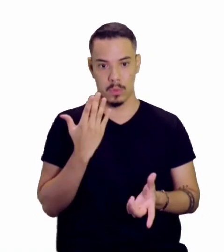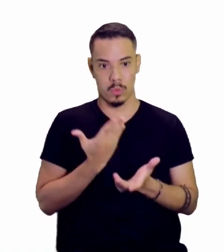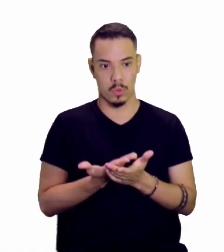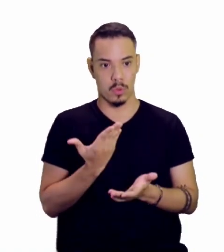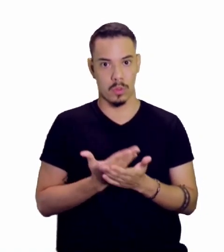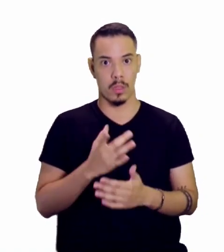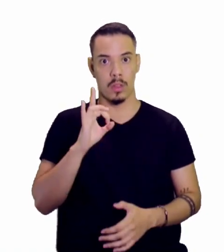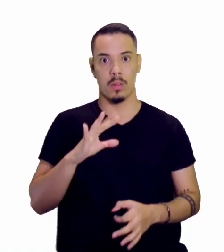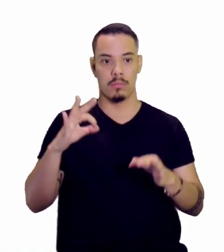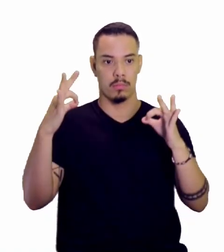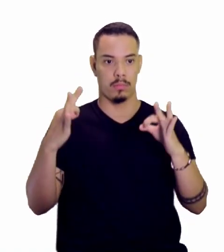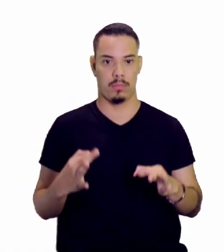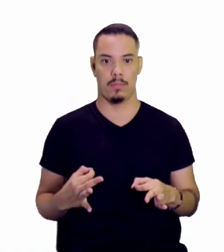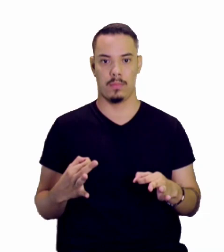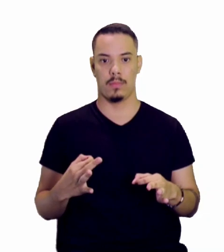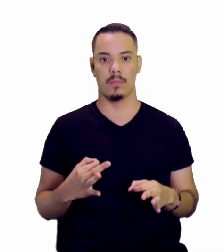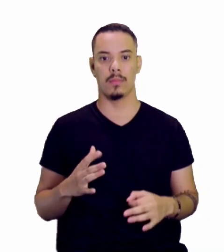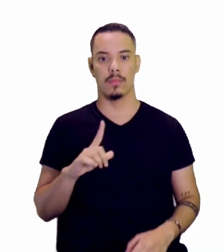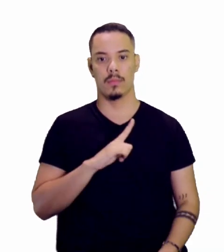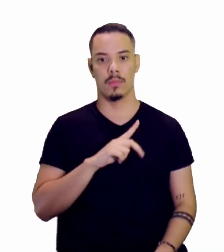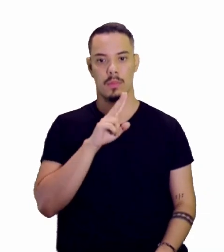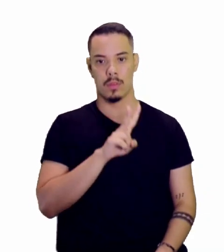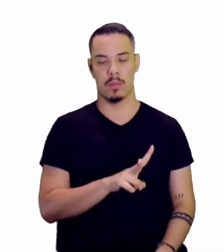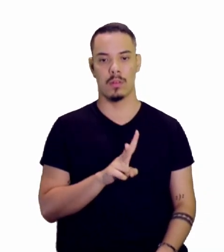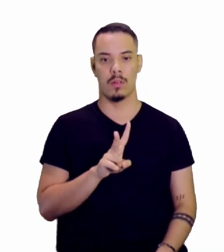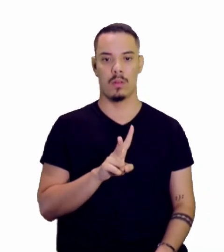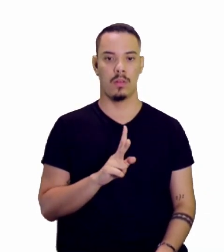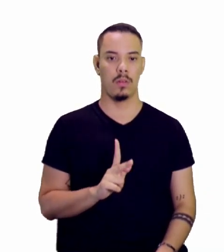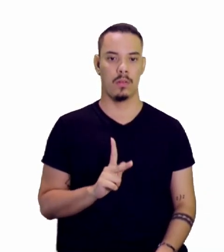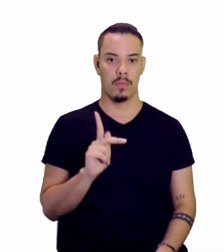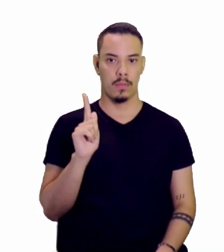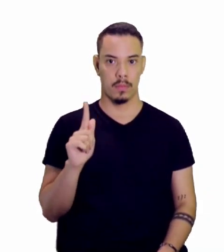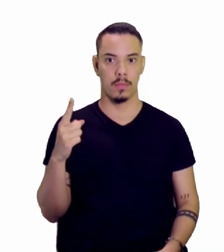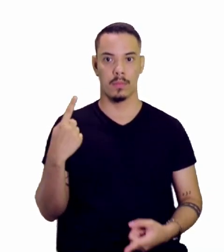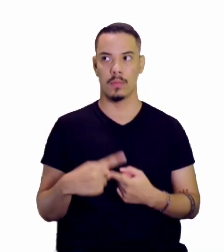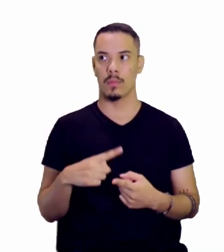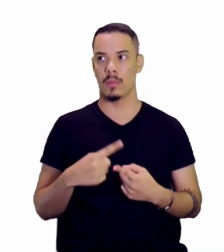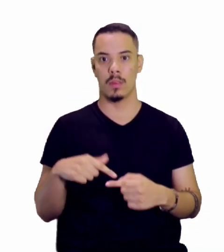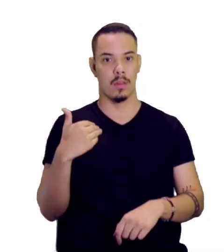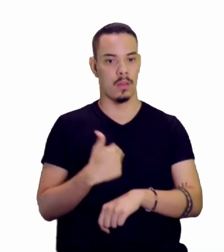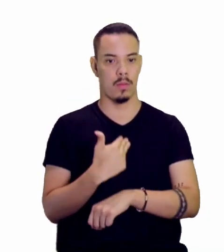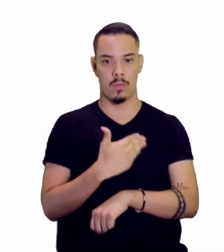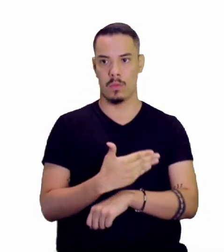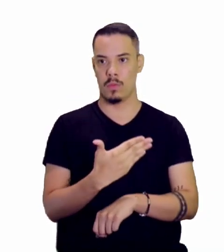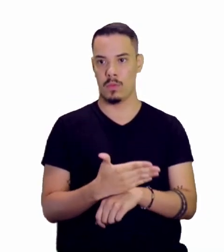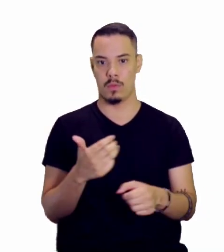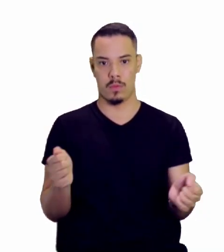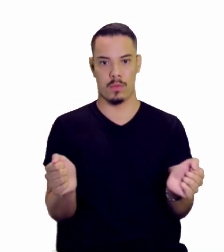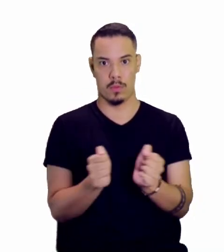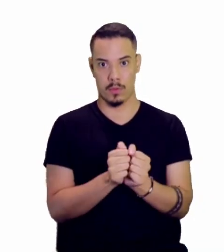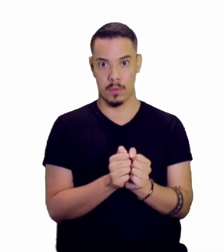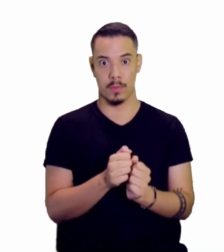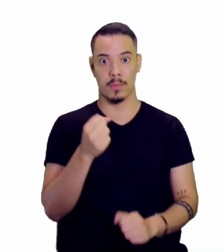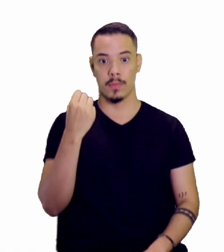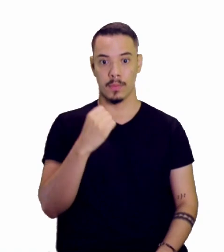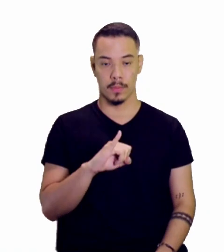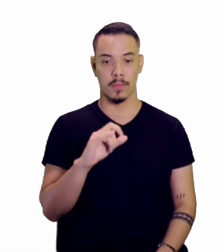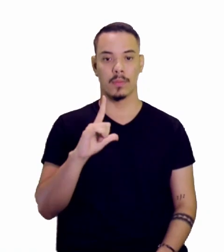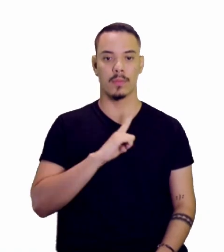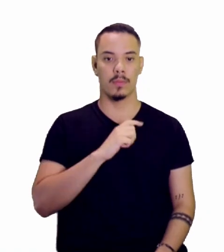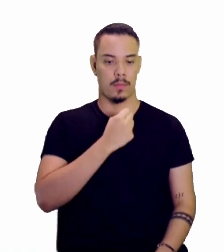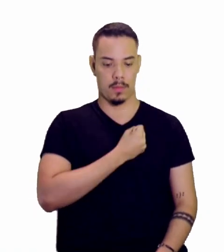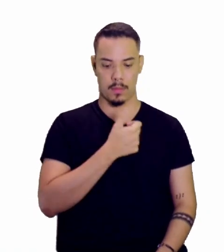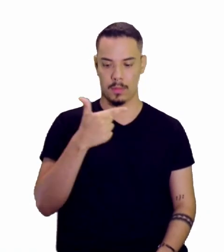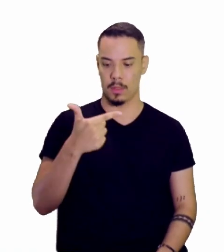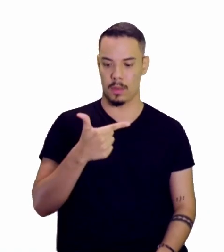naquele instante em que ela é 2 kg. É como se fosse uma massa o tempo todo constante. Exatamente. E quando é 2, essa força